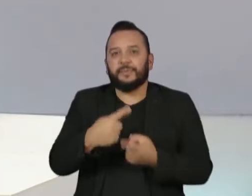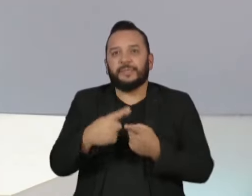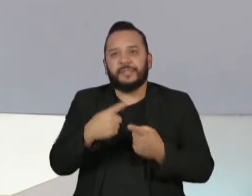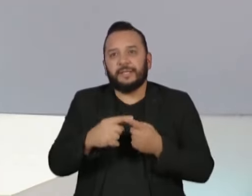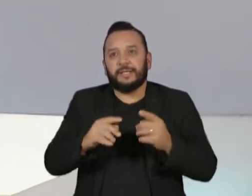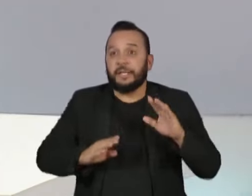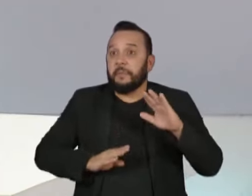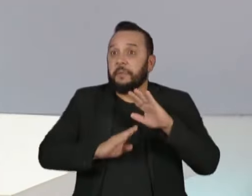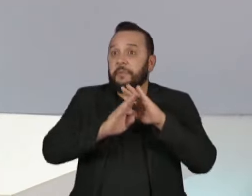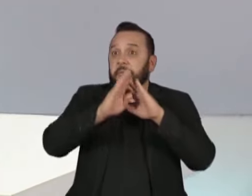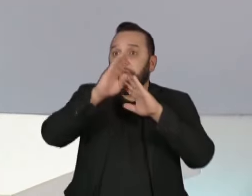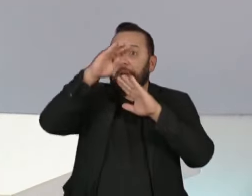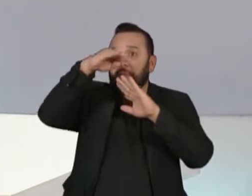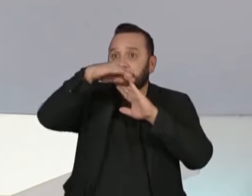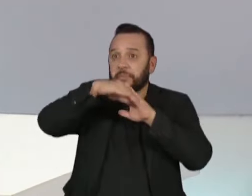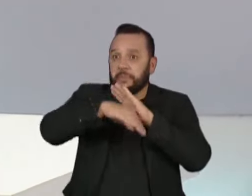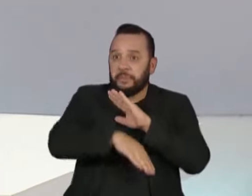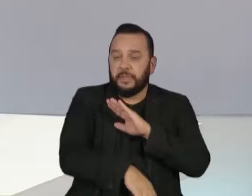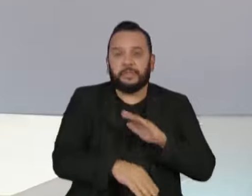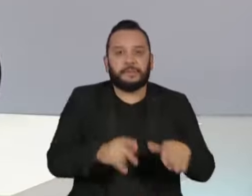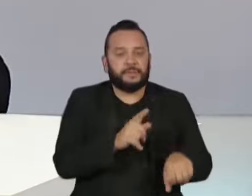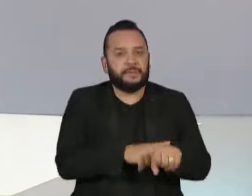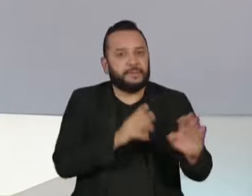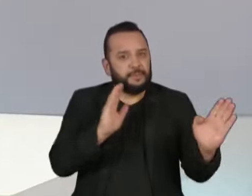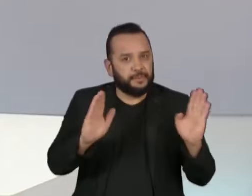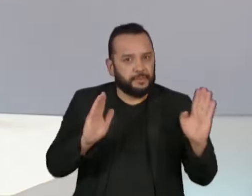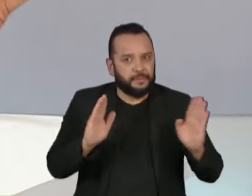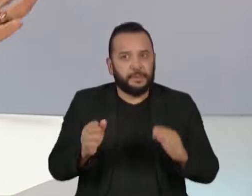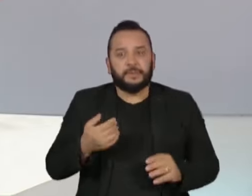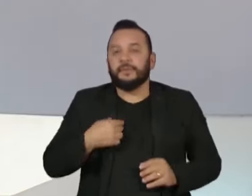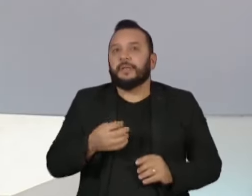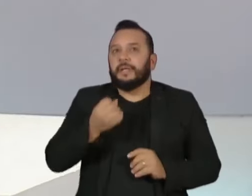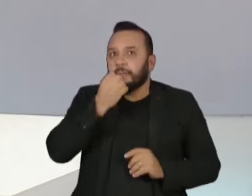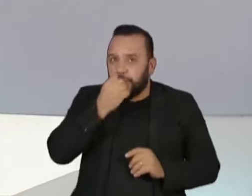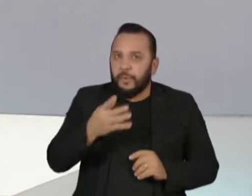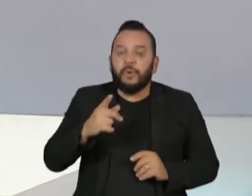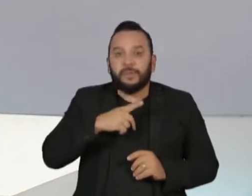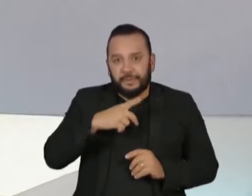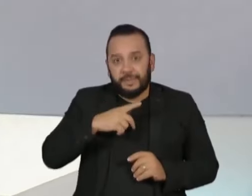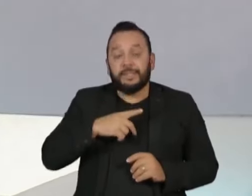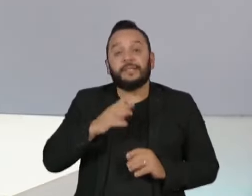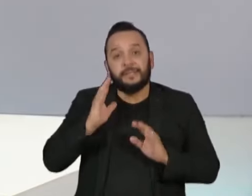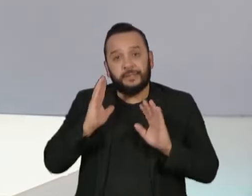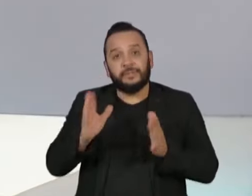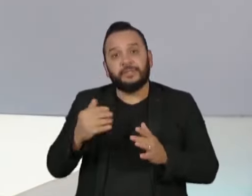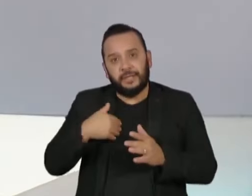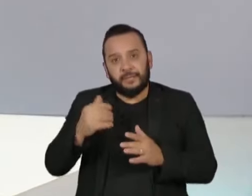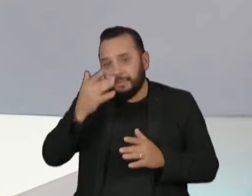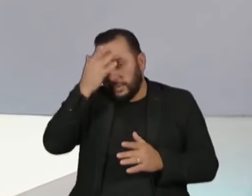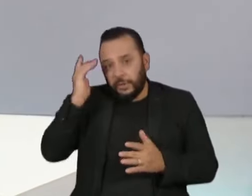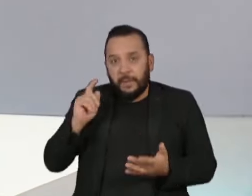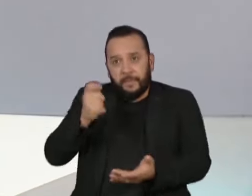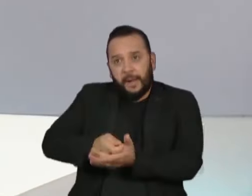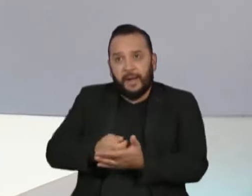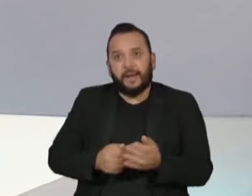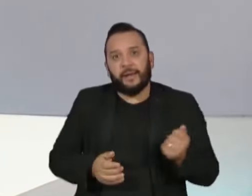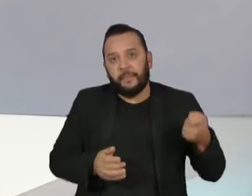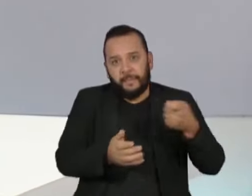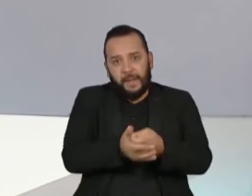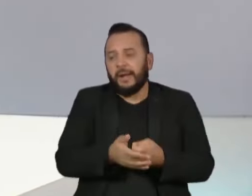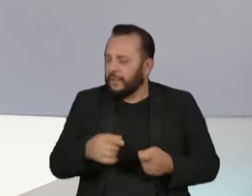assim eh desse desse momento de dizer que bom que a gente tem esse monte de anunciante que a gente pode falar o que quer porque se fosse só um